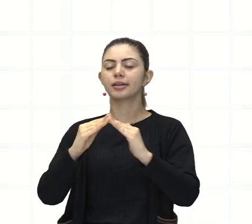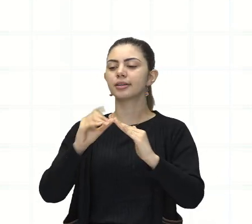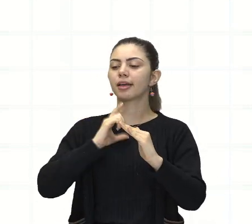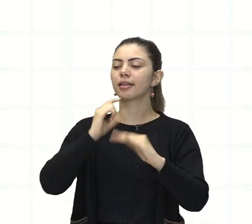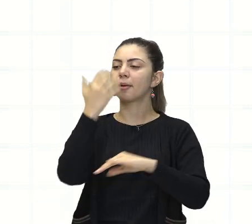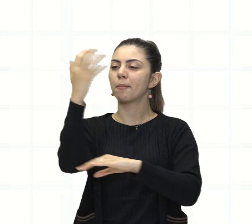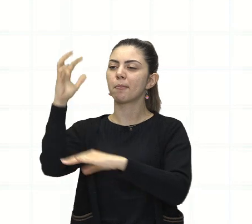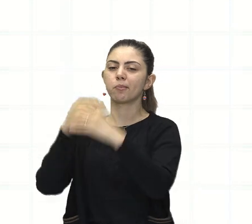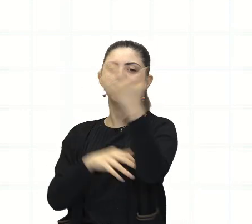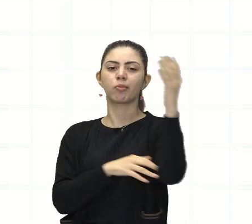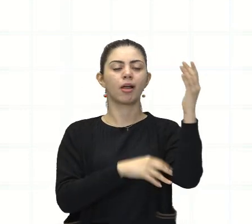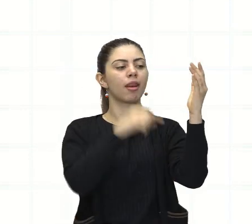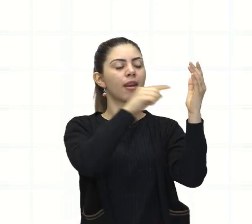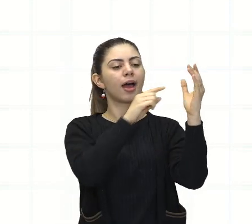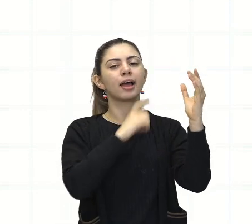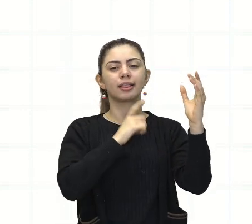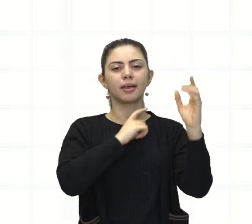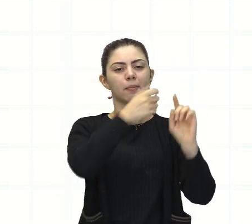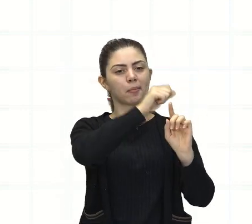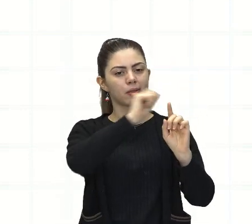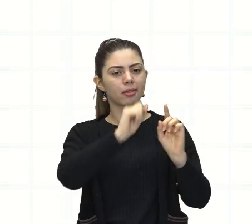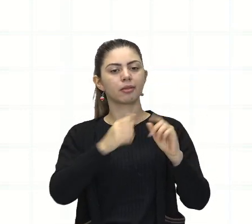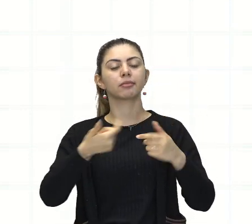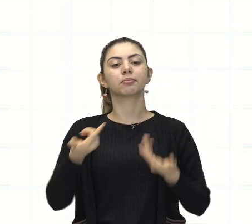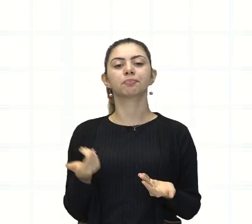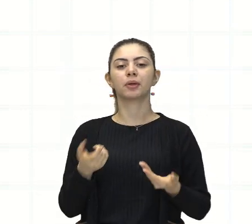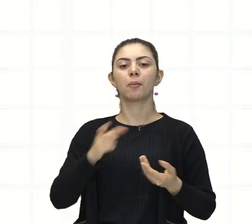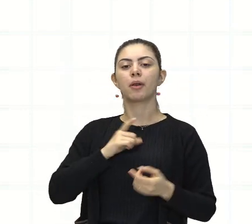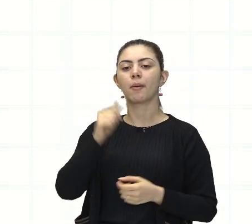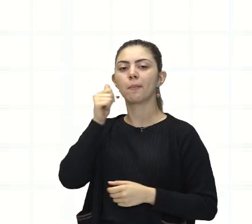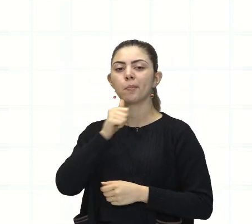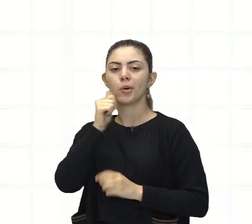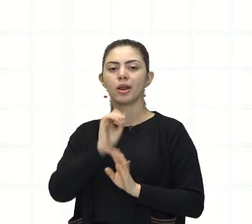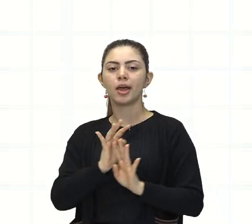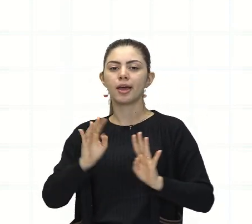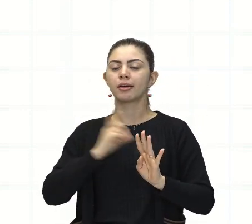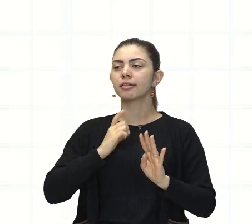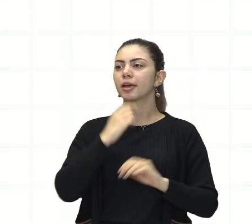entre bananeiras, mulheres entre